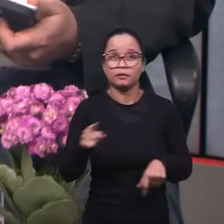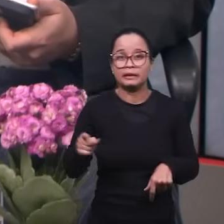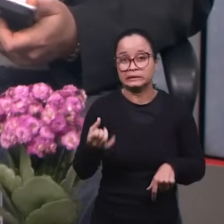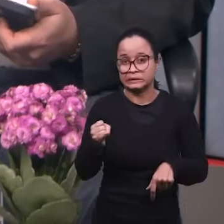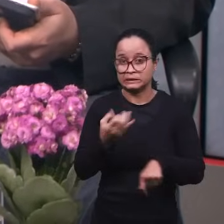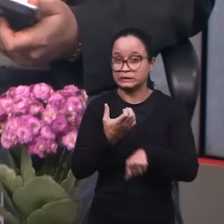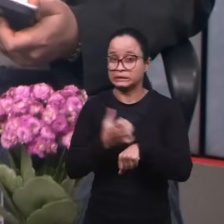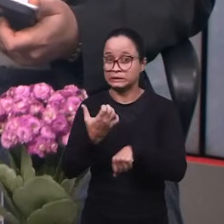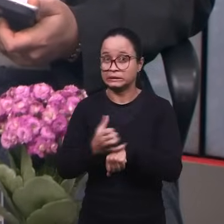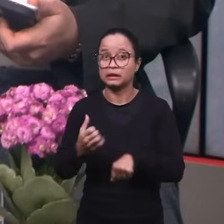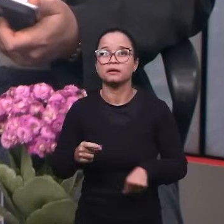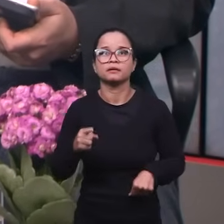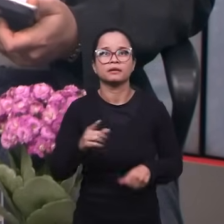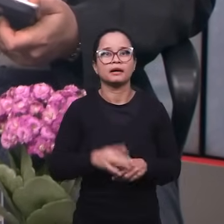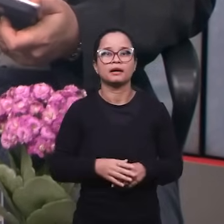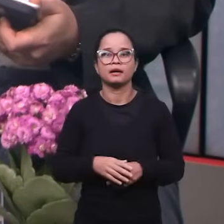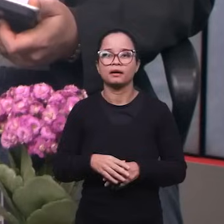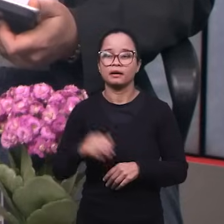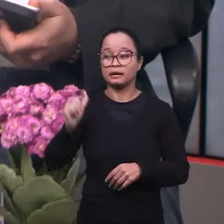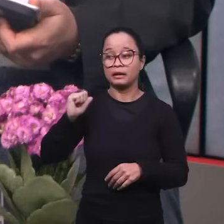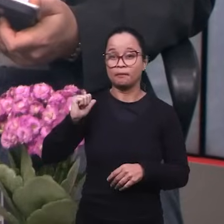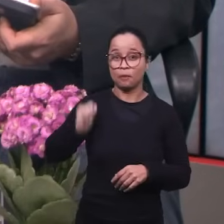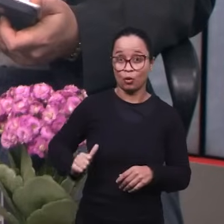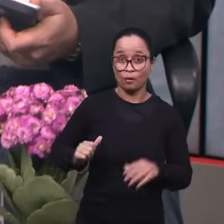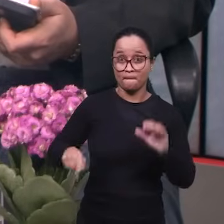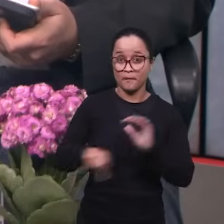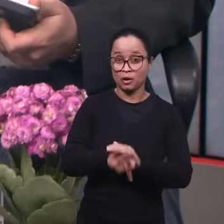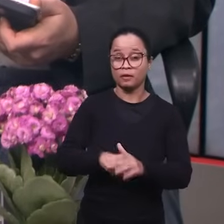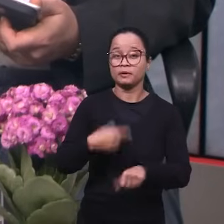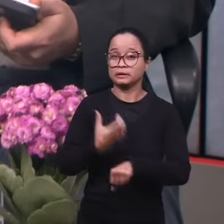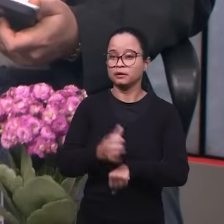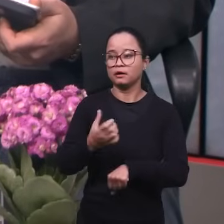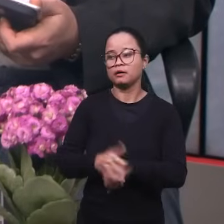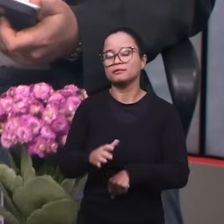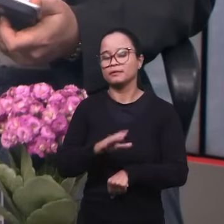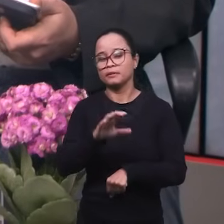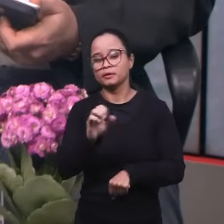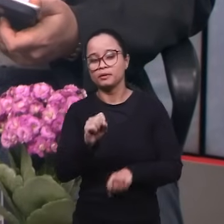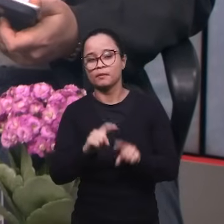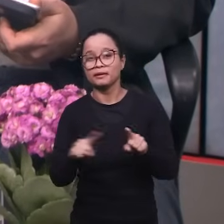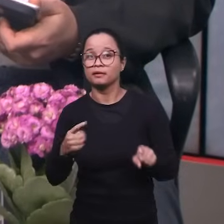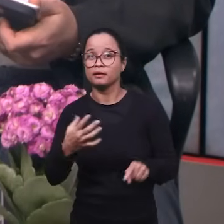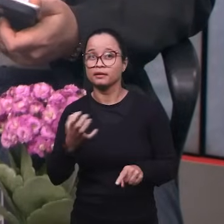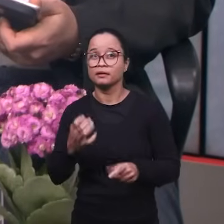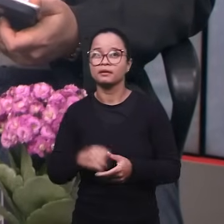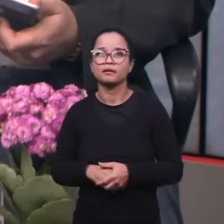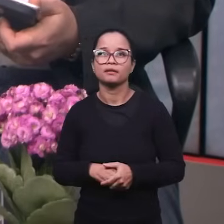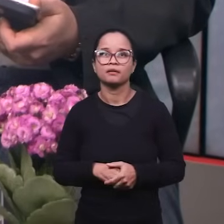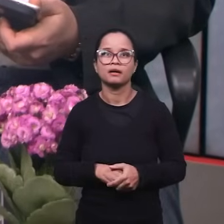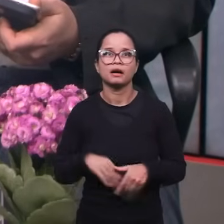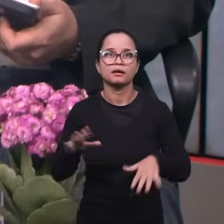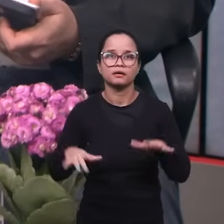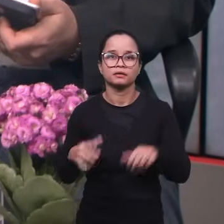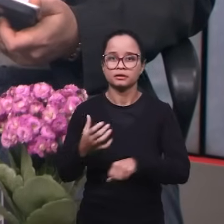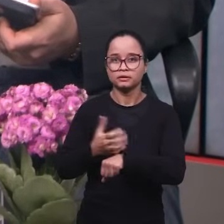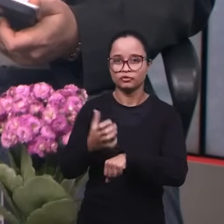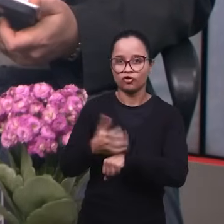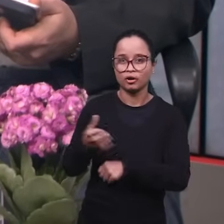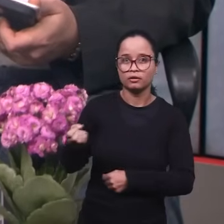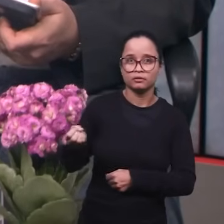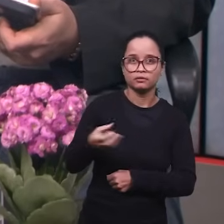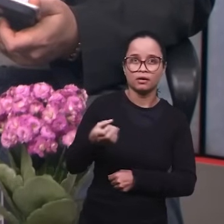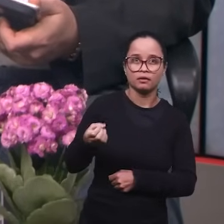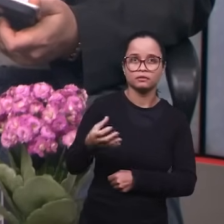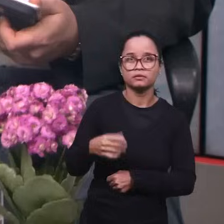Se ele é estagiário, porque é bolsa, né? Sim. Não é salário, é bolsa de estágio. Então, não vai recolher. Mas se ele quiser, porque às vezes não é um estagiário tão novinho